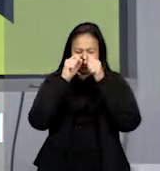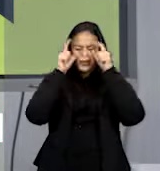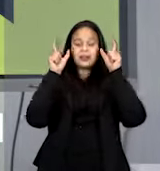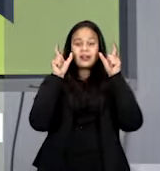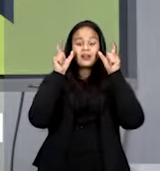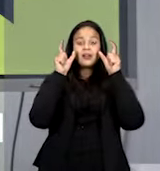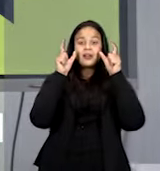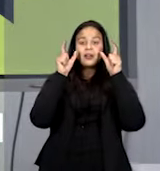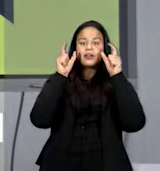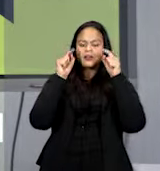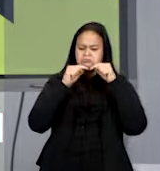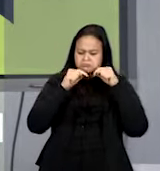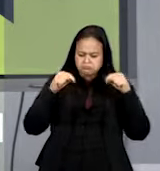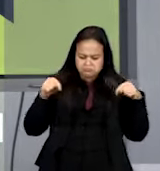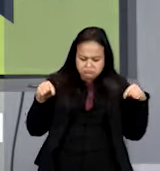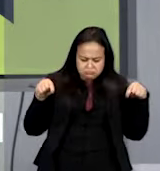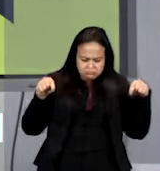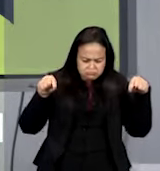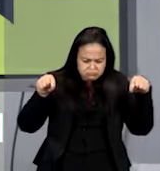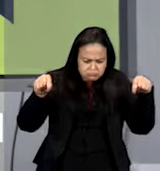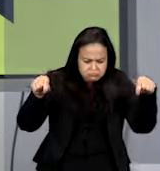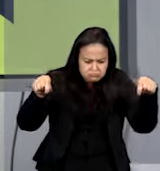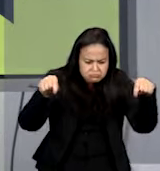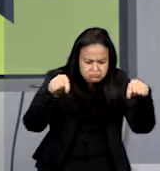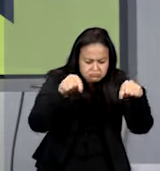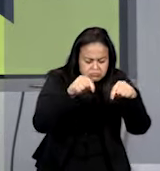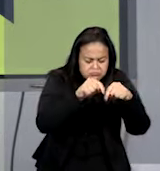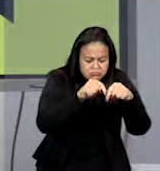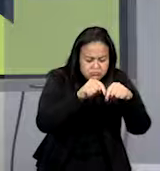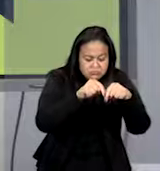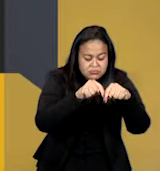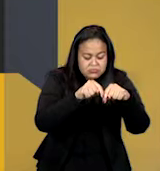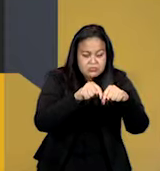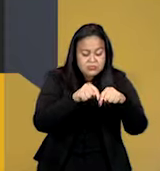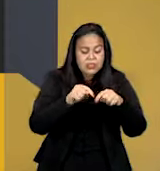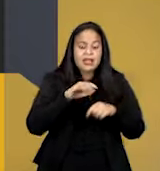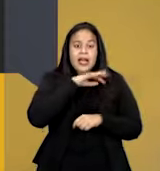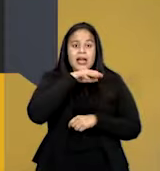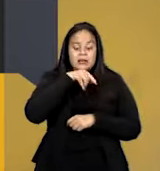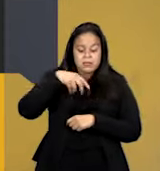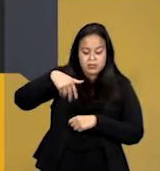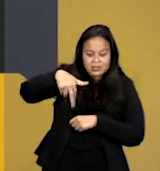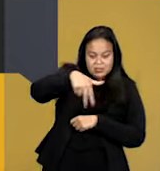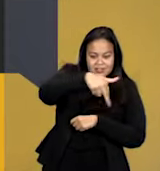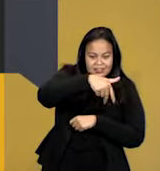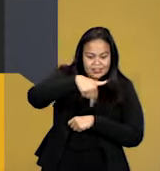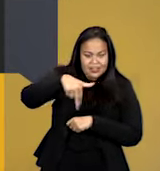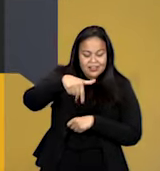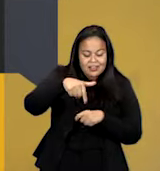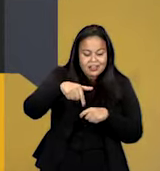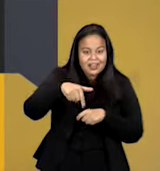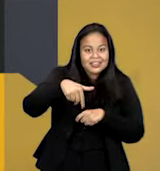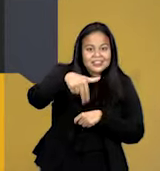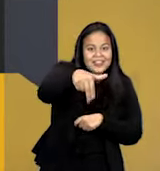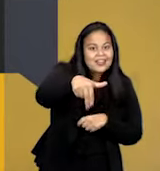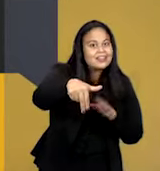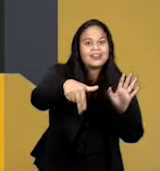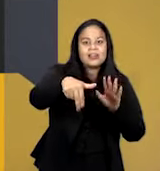tinha uma cerca viva, limitando o espaço deles, e tinha sido construído